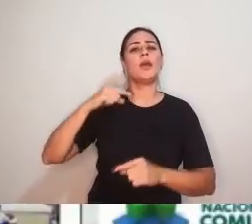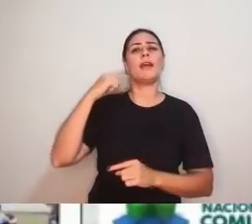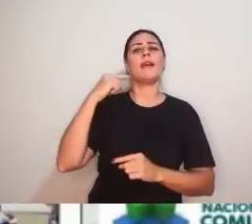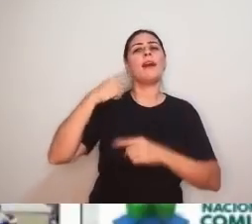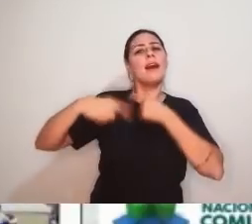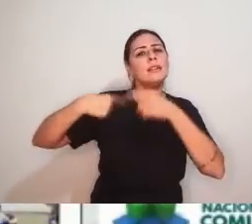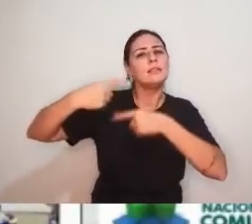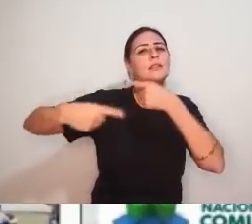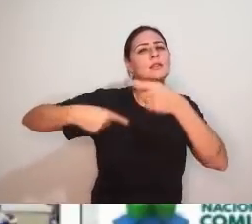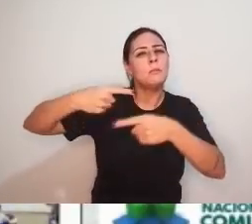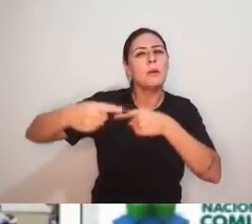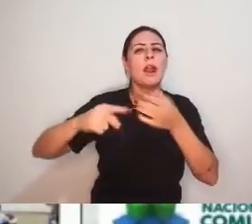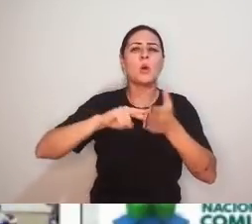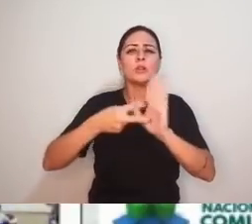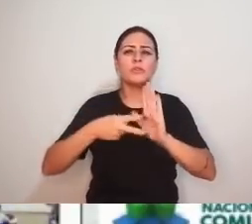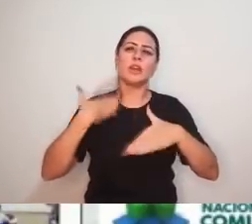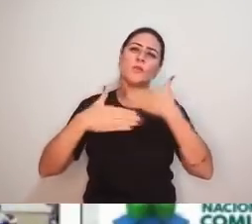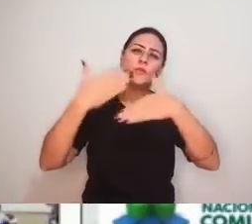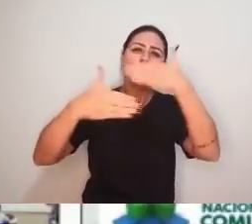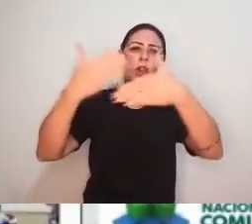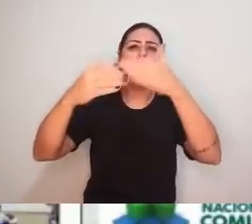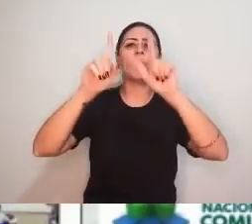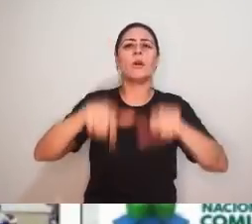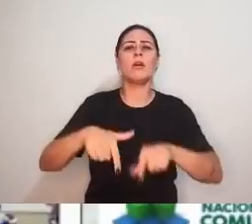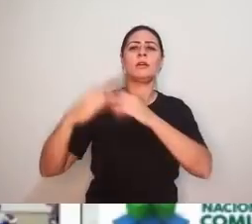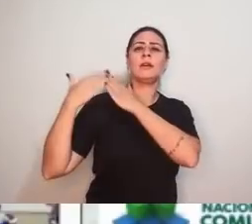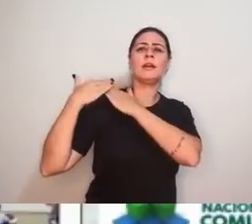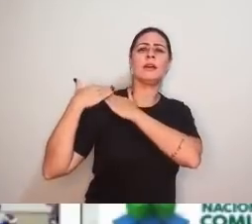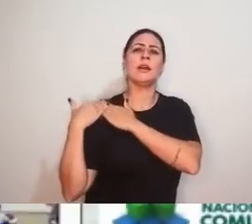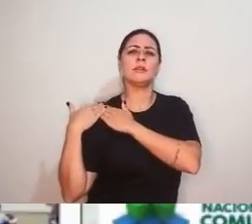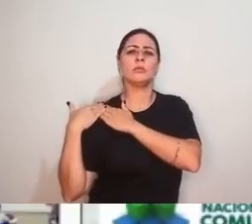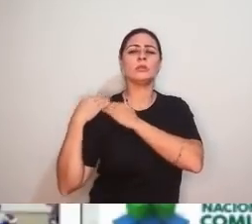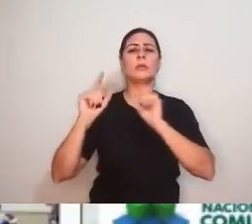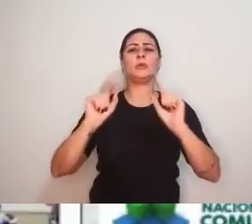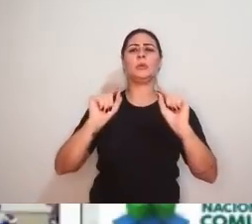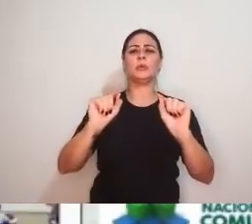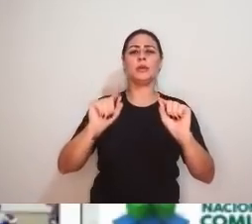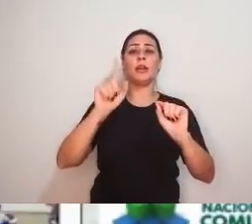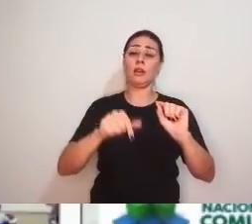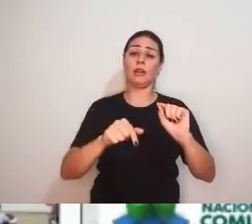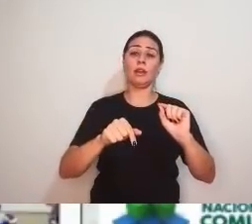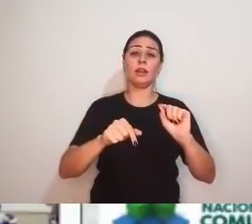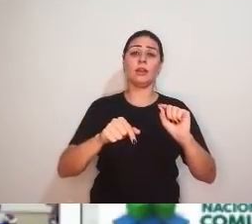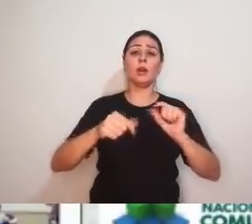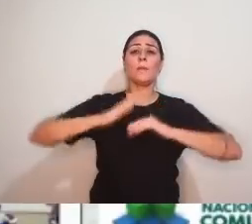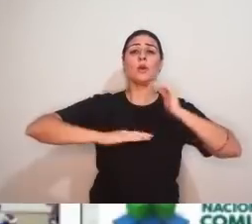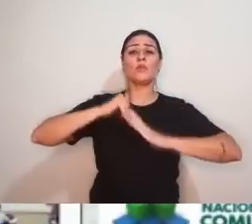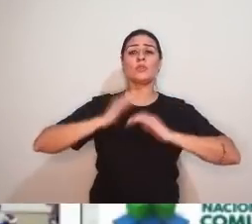de evolução, eu chamaria de peso de responsabilidade nos